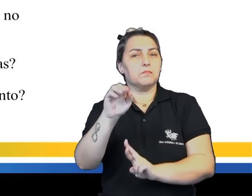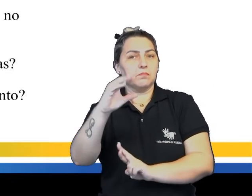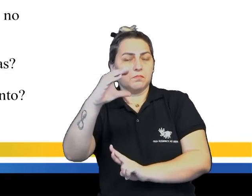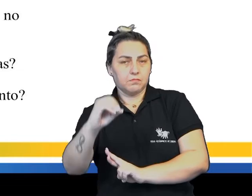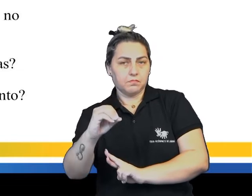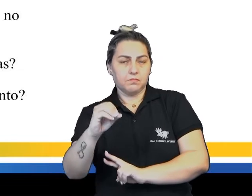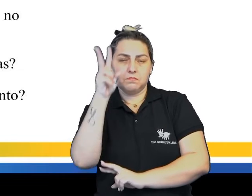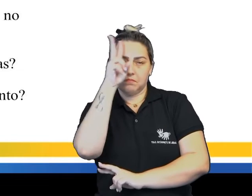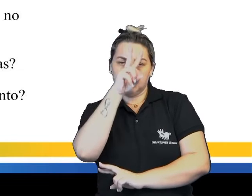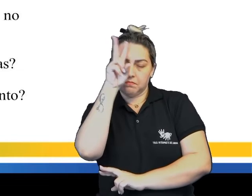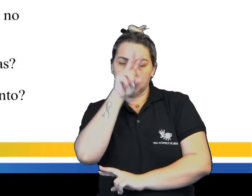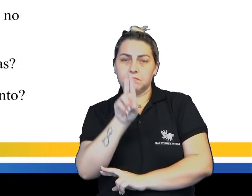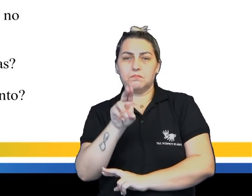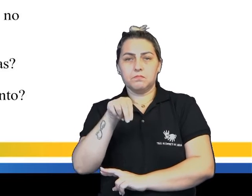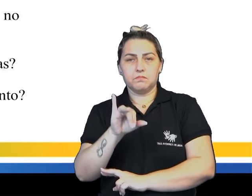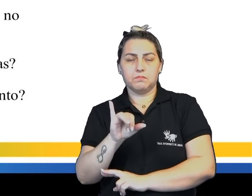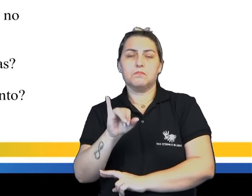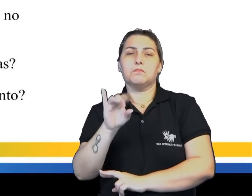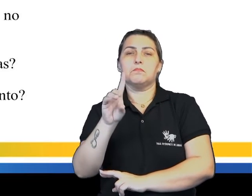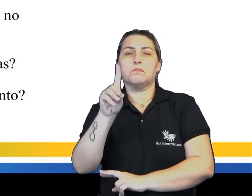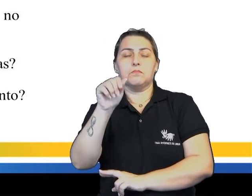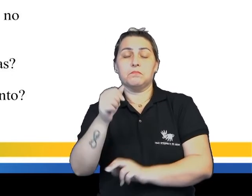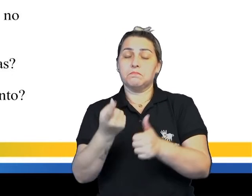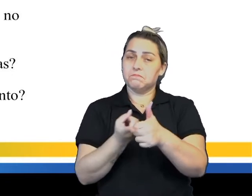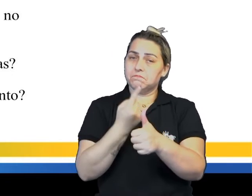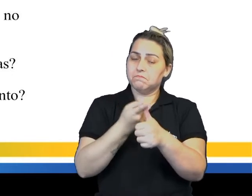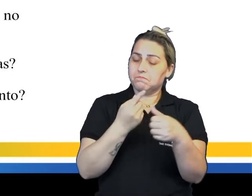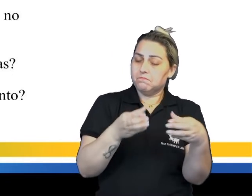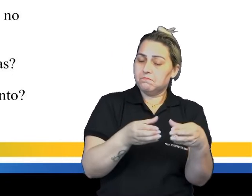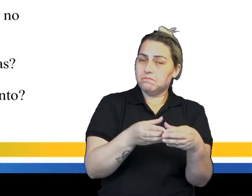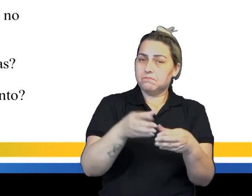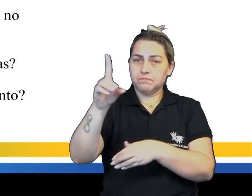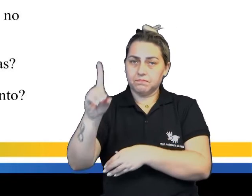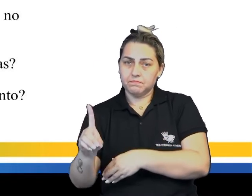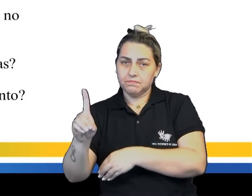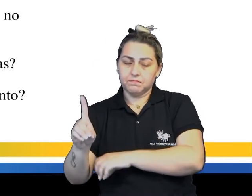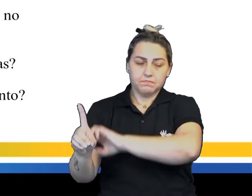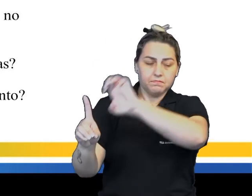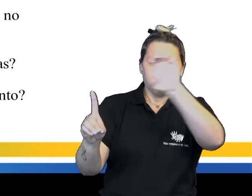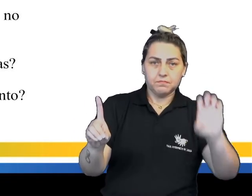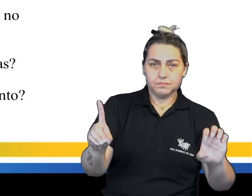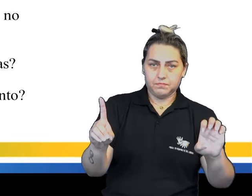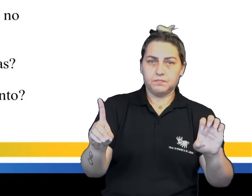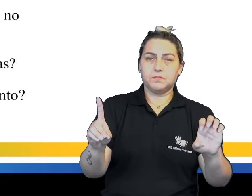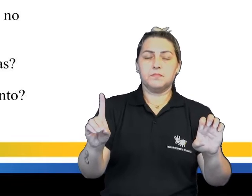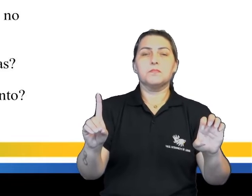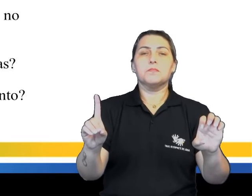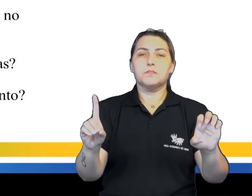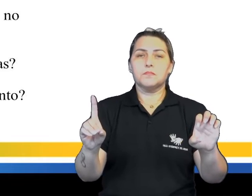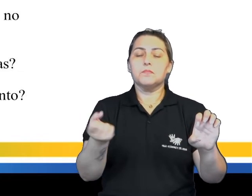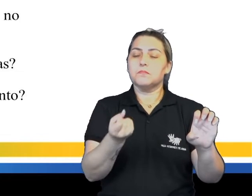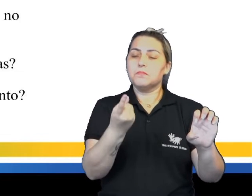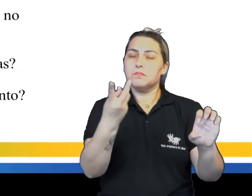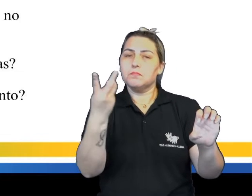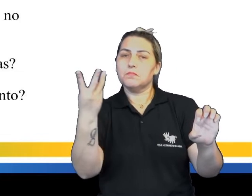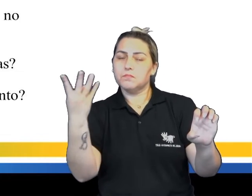ábaco? Lembra que as unidades, elas são a primeira casinha da direita para a esquerda? Então, nós vamos